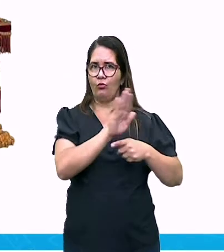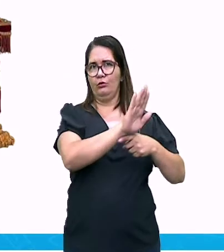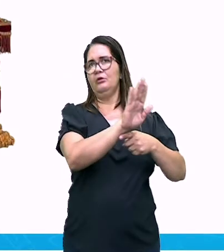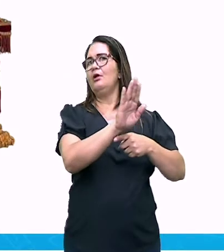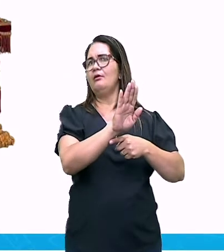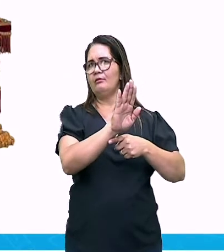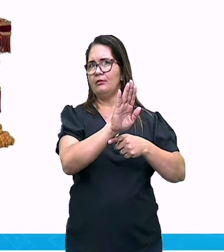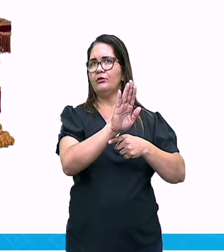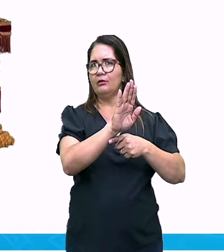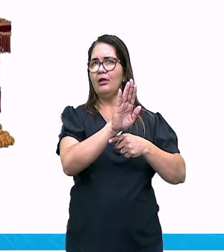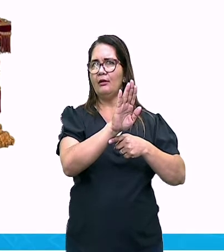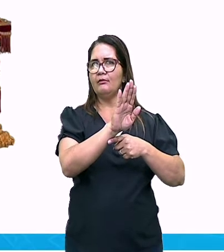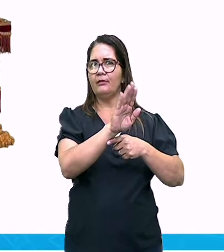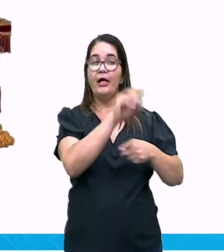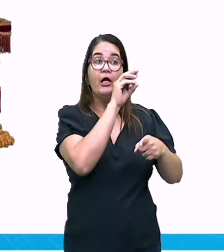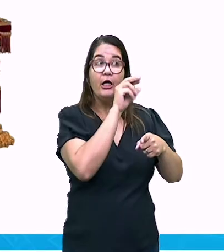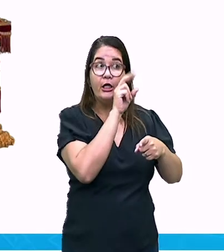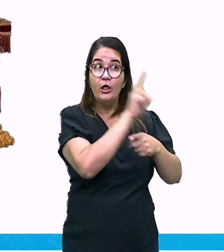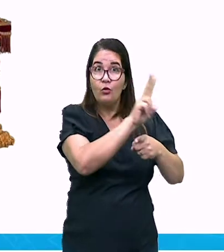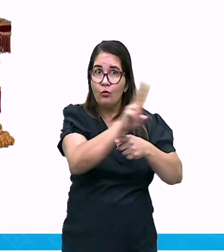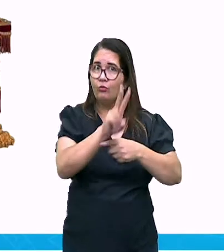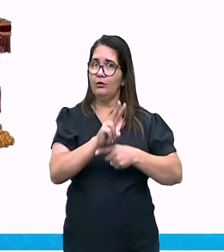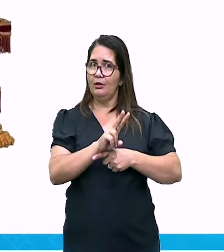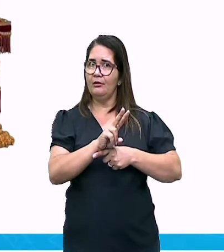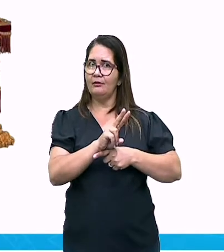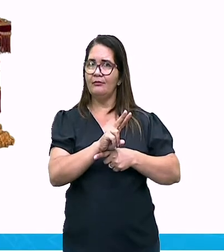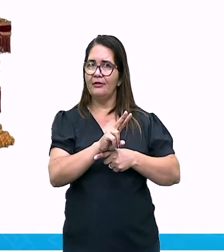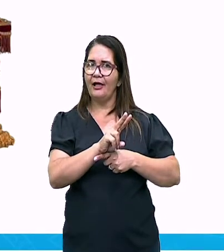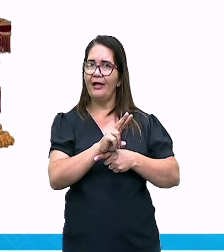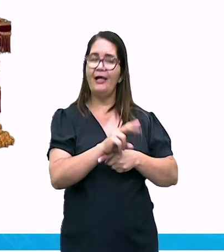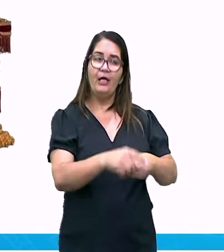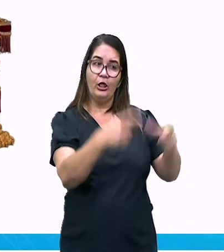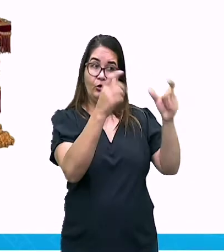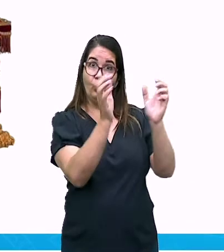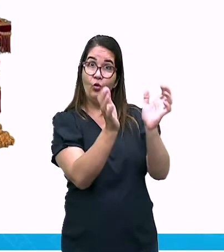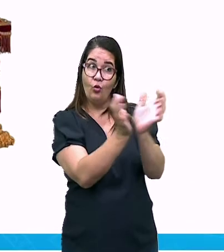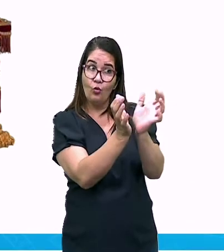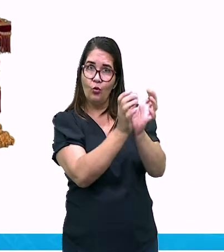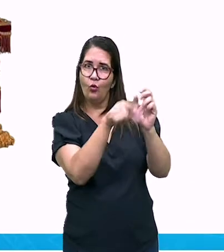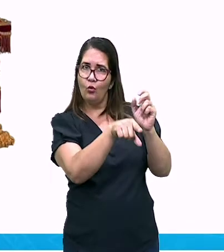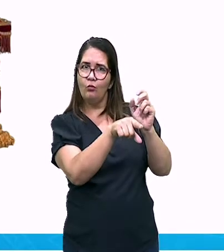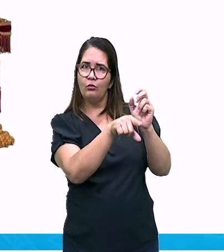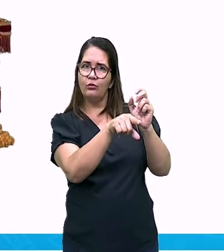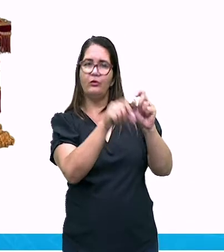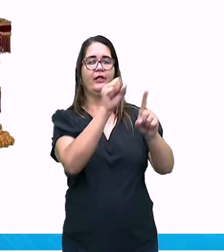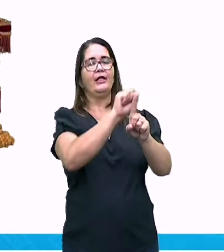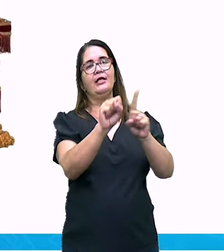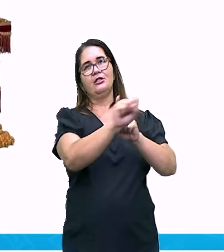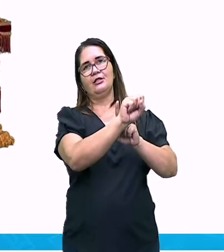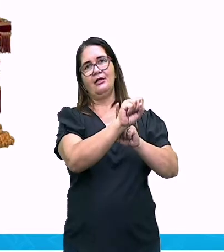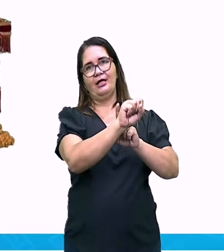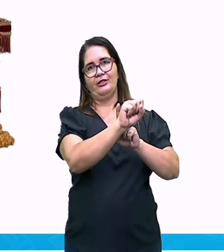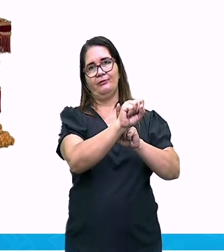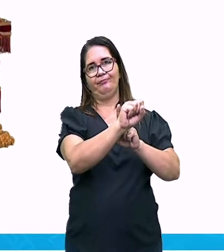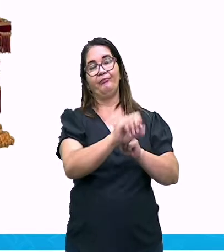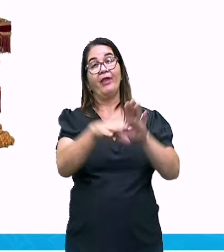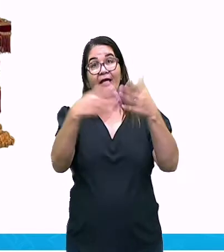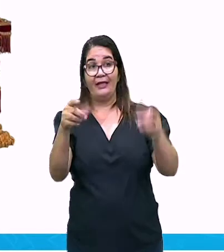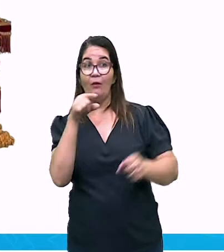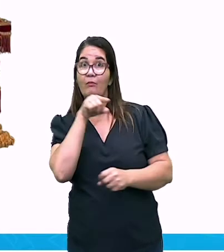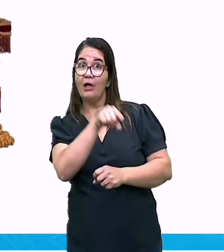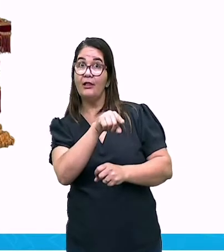os recursos e de modo que todos a aceitassem, surgiram o quê? Os líderes,